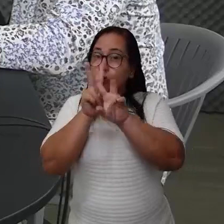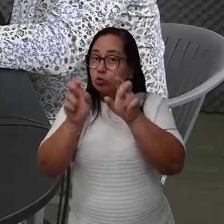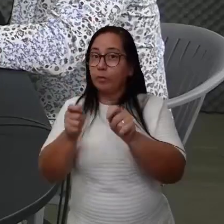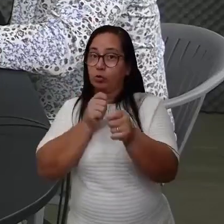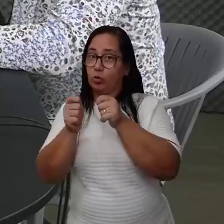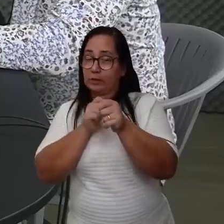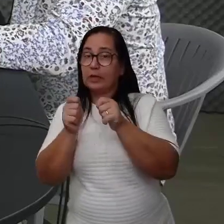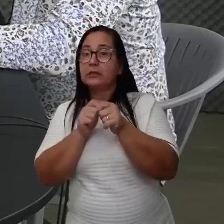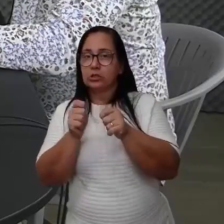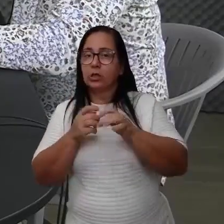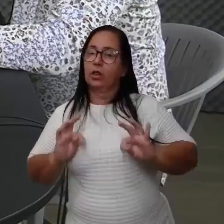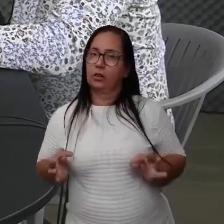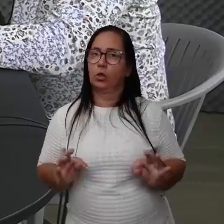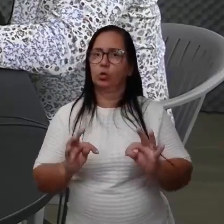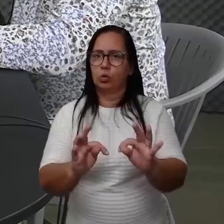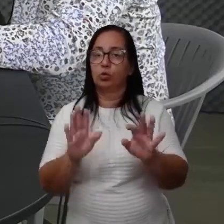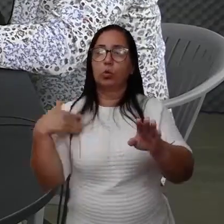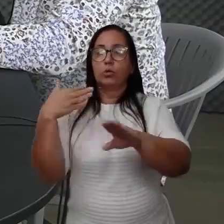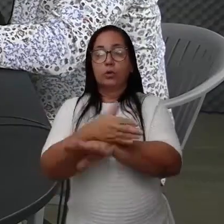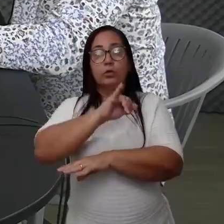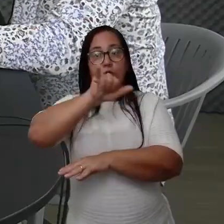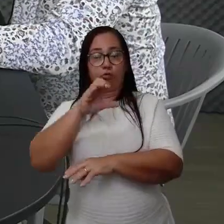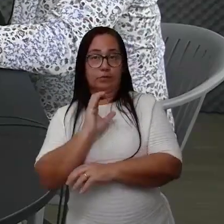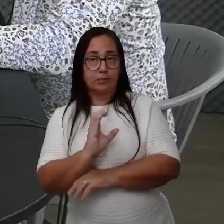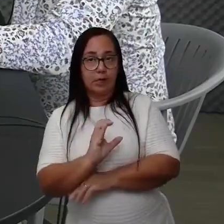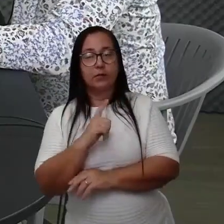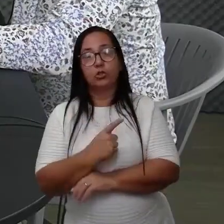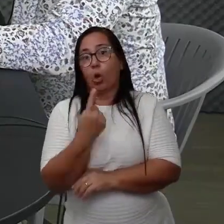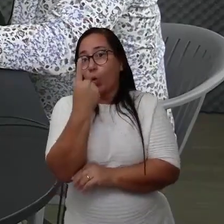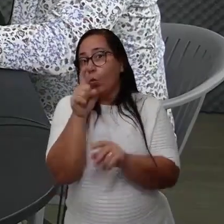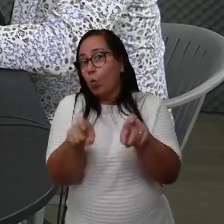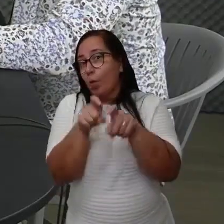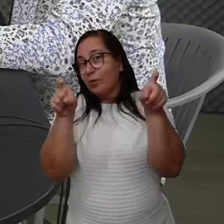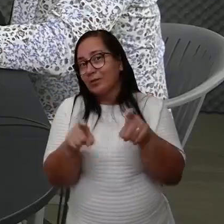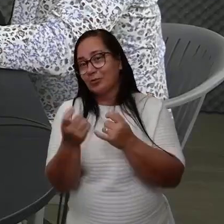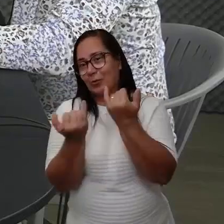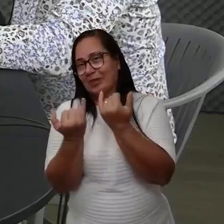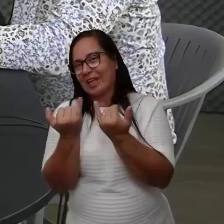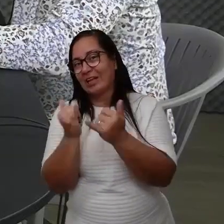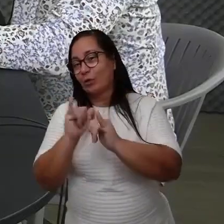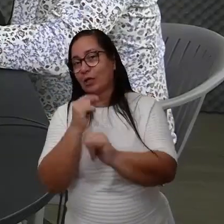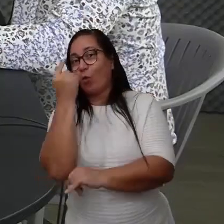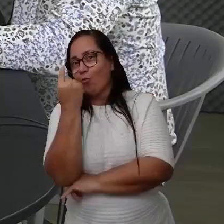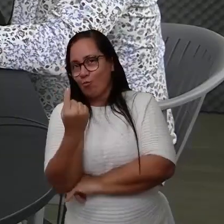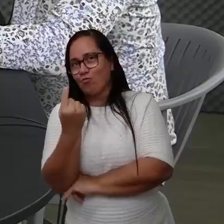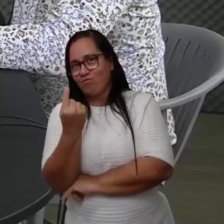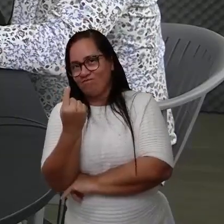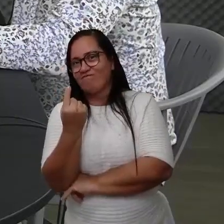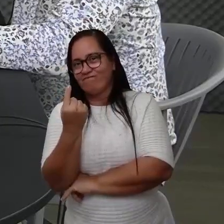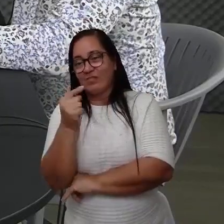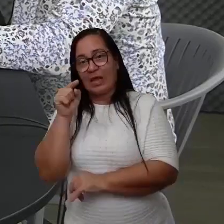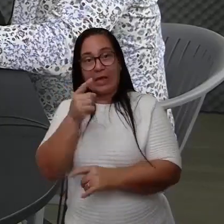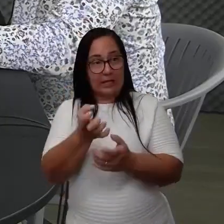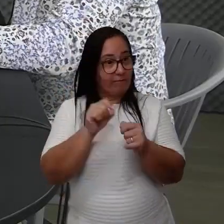você fala, por exemplo, da tecnologia. Quando eu entrei no Jornal do Comércio, só tinha um computador com internet. Era só uma máquina que tinha internet. Então,